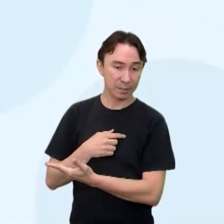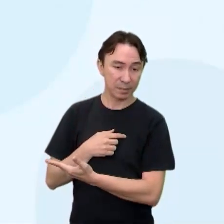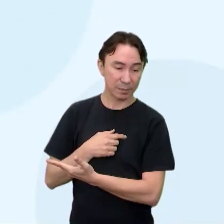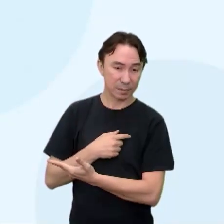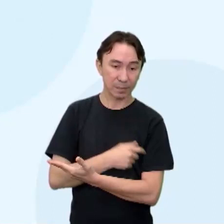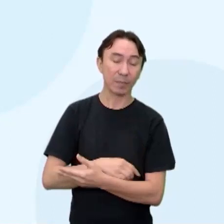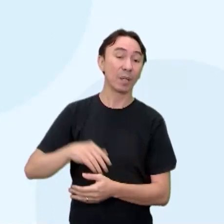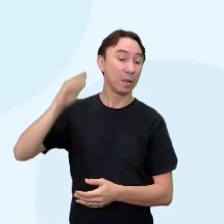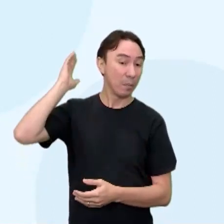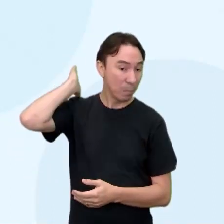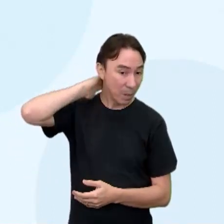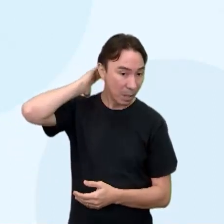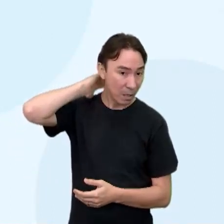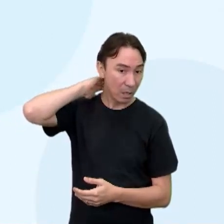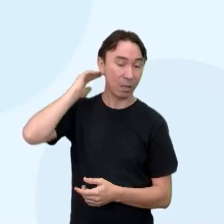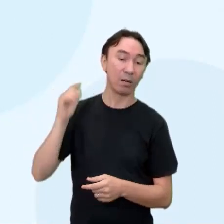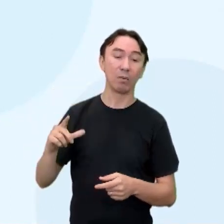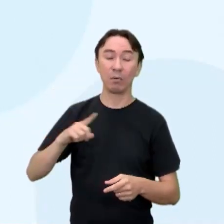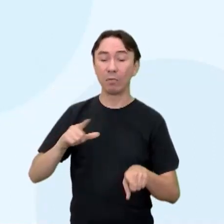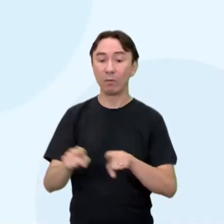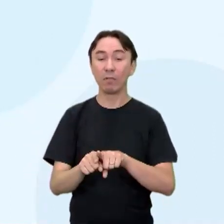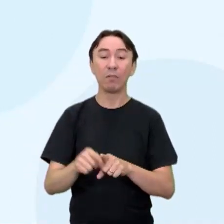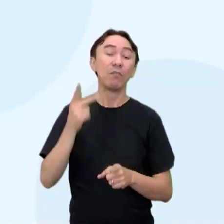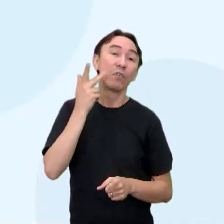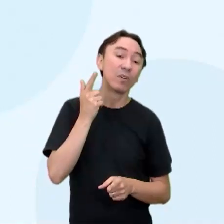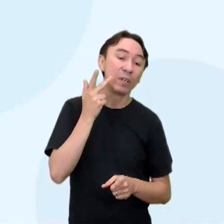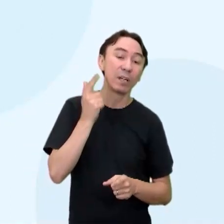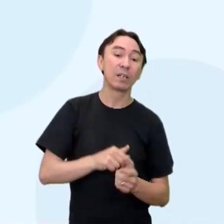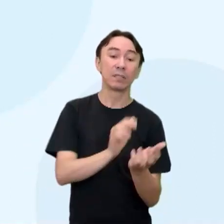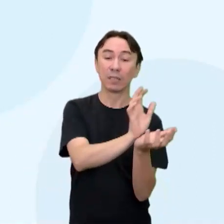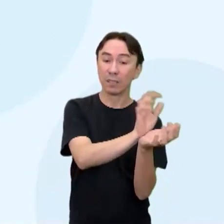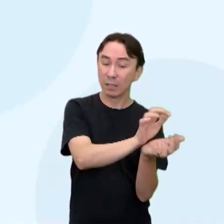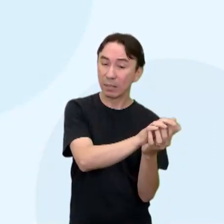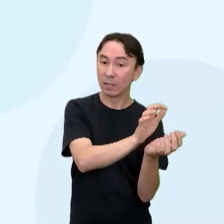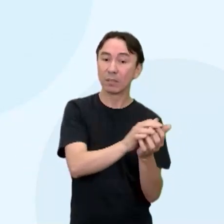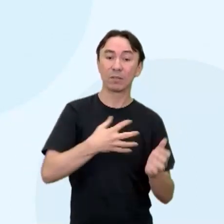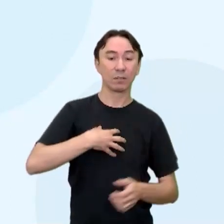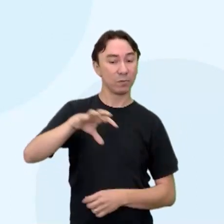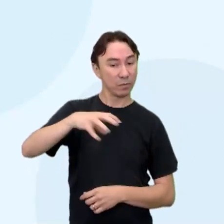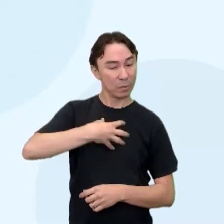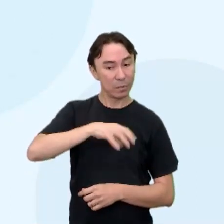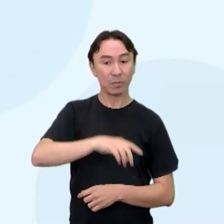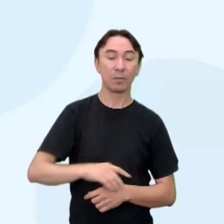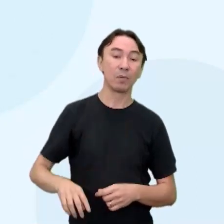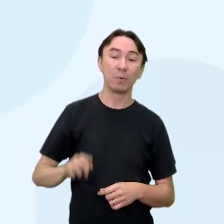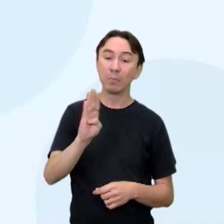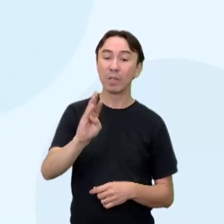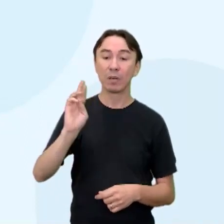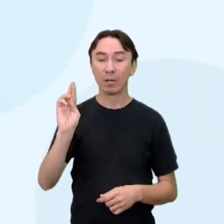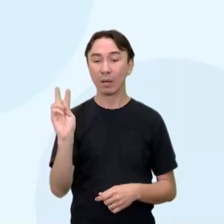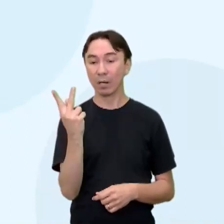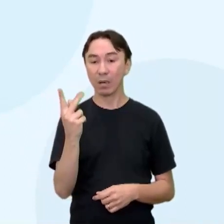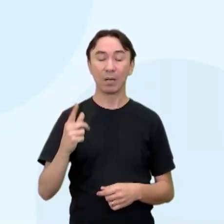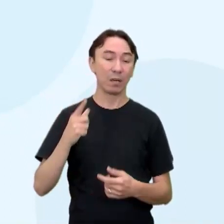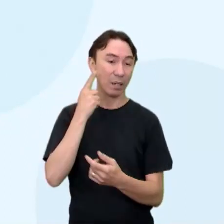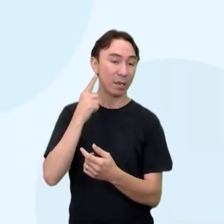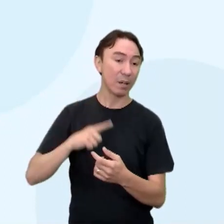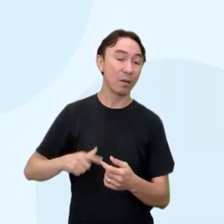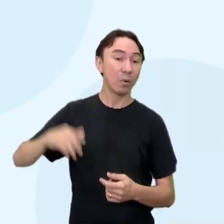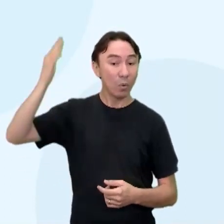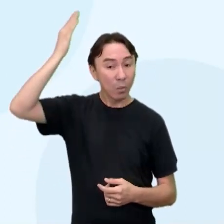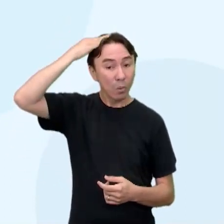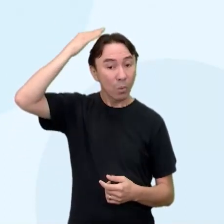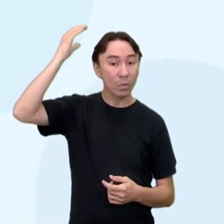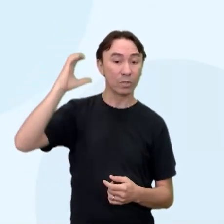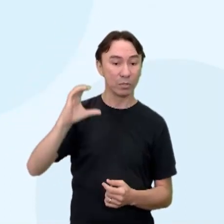Belém, Fortaleza, Recife, né, Salvador, Belo Horizonte, Curitiba, Goiânia, Porto Alegre,